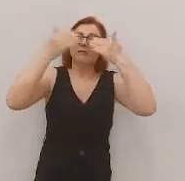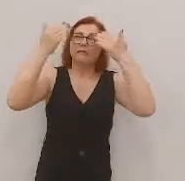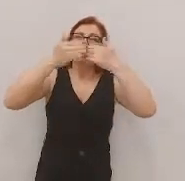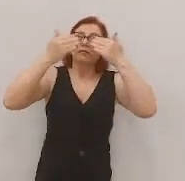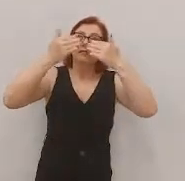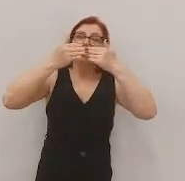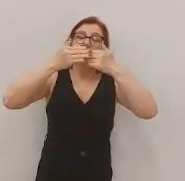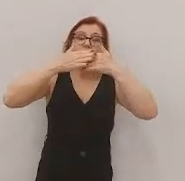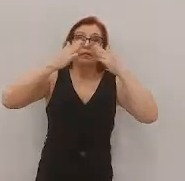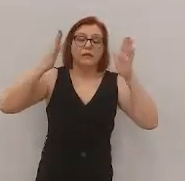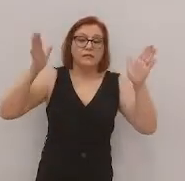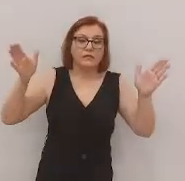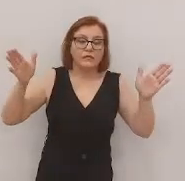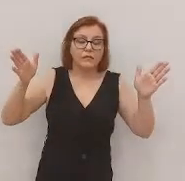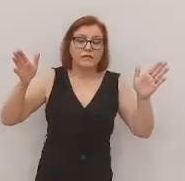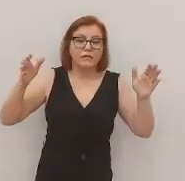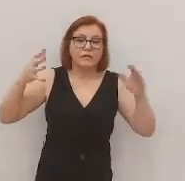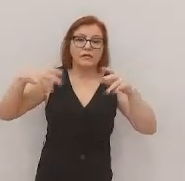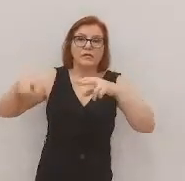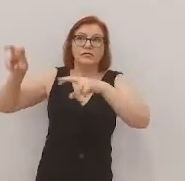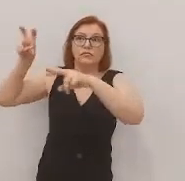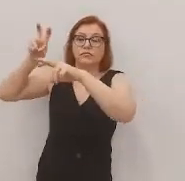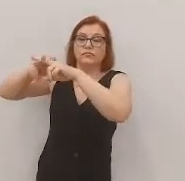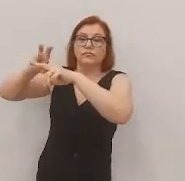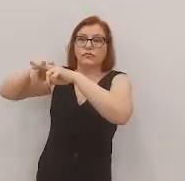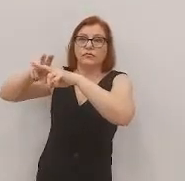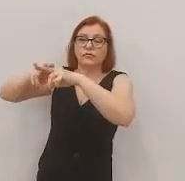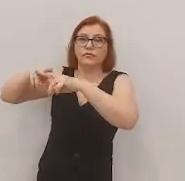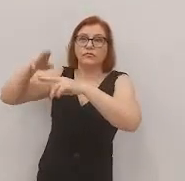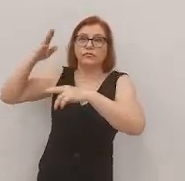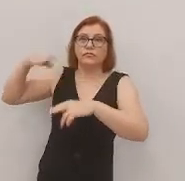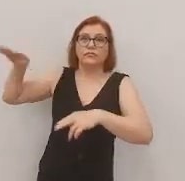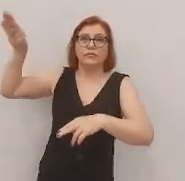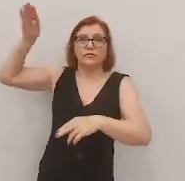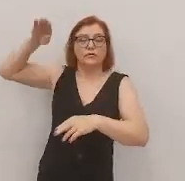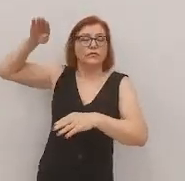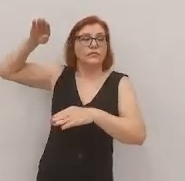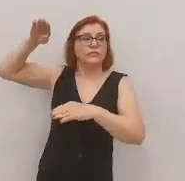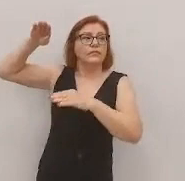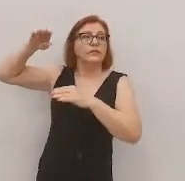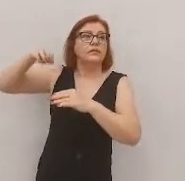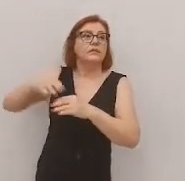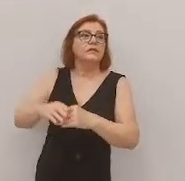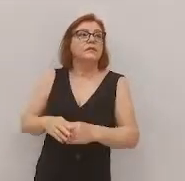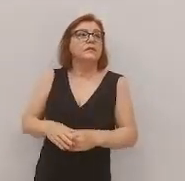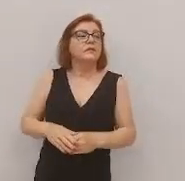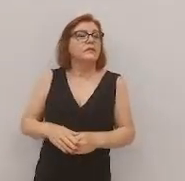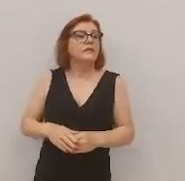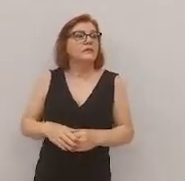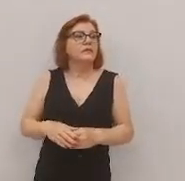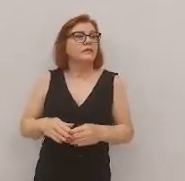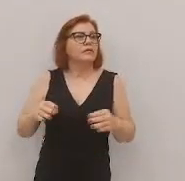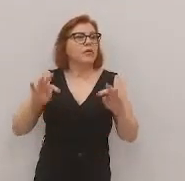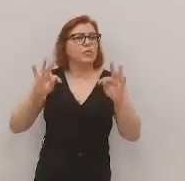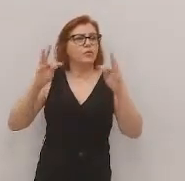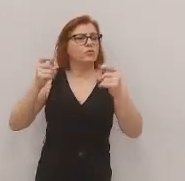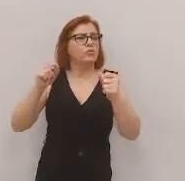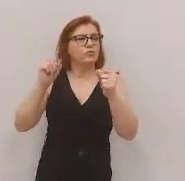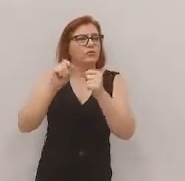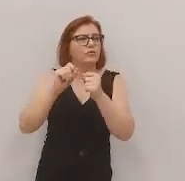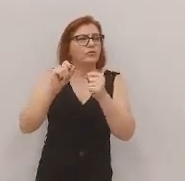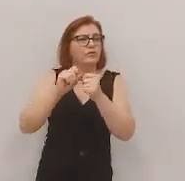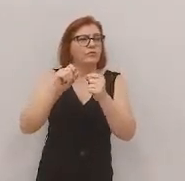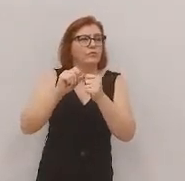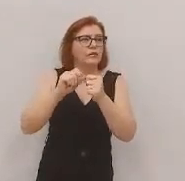sejam tronos, sejam soberanias, quer principados, quer potestades, tudo